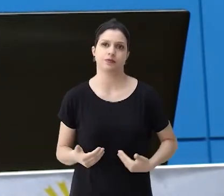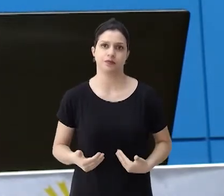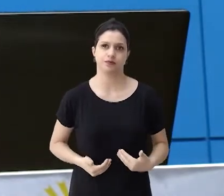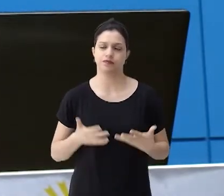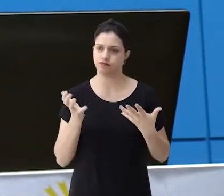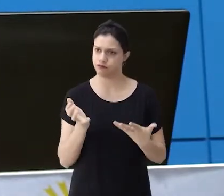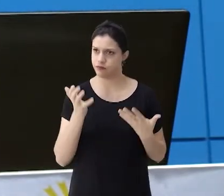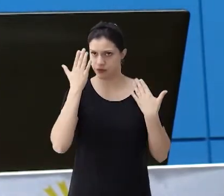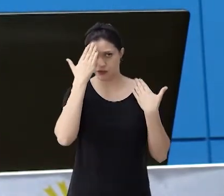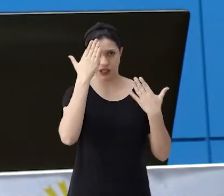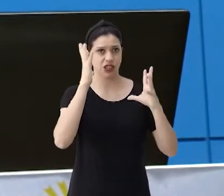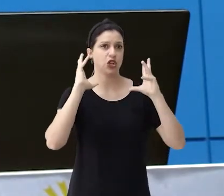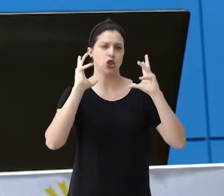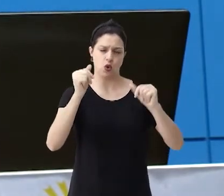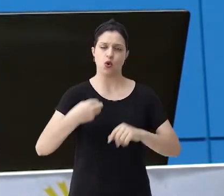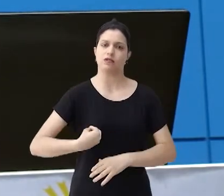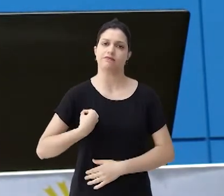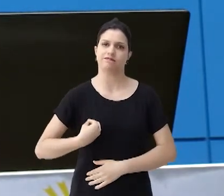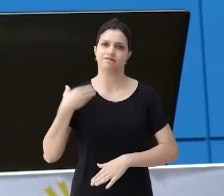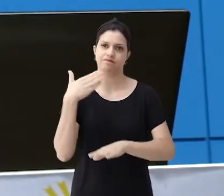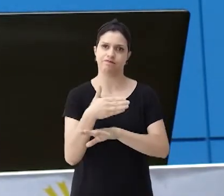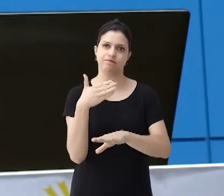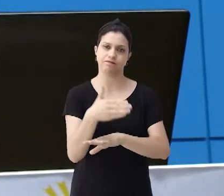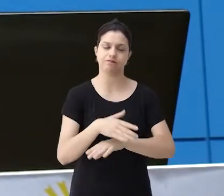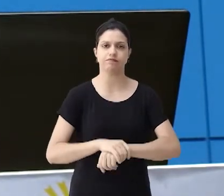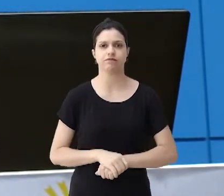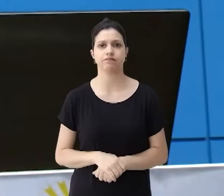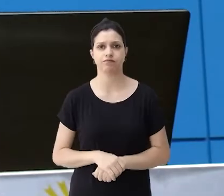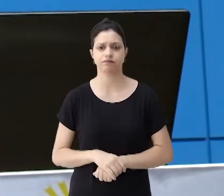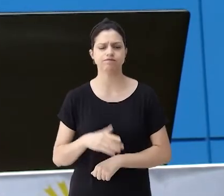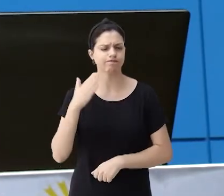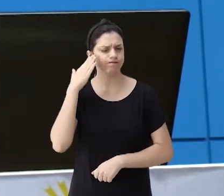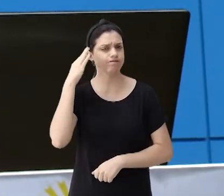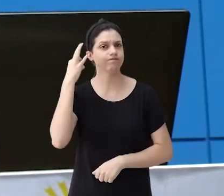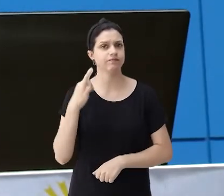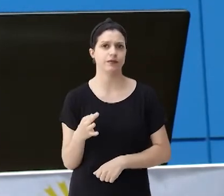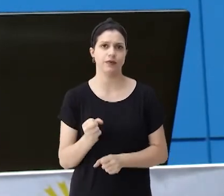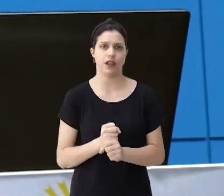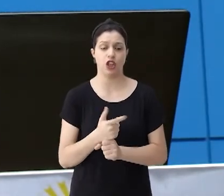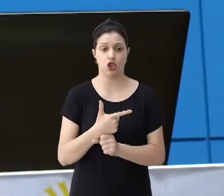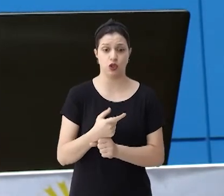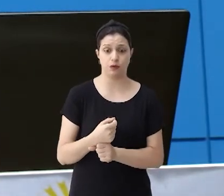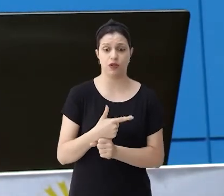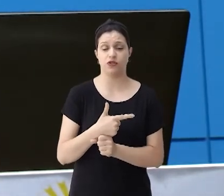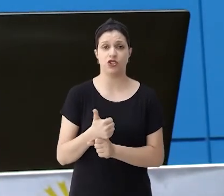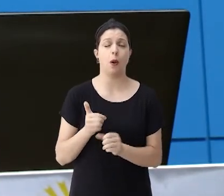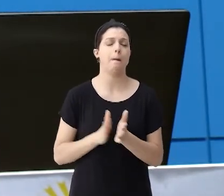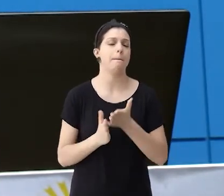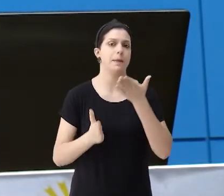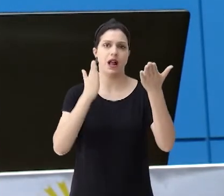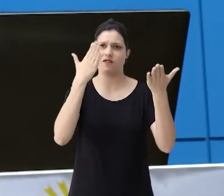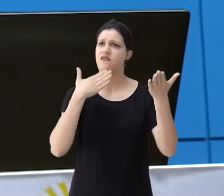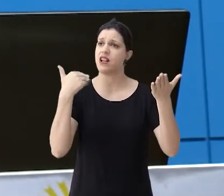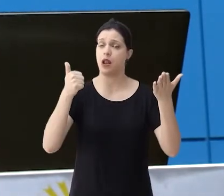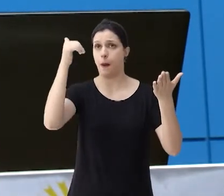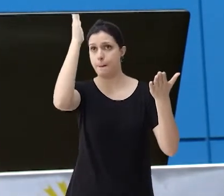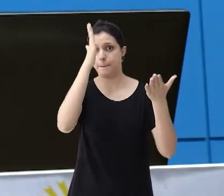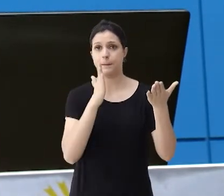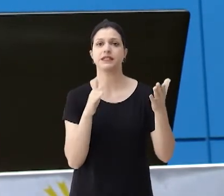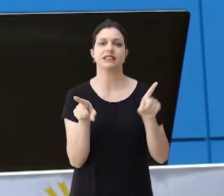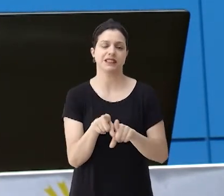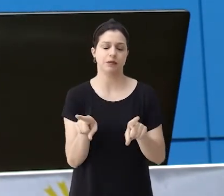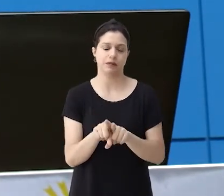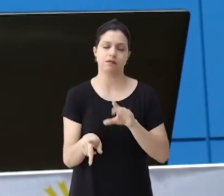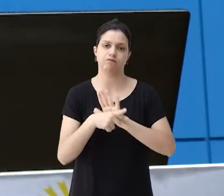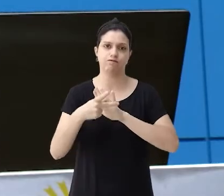dos funcionários. Quero agradecer a todos que se fazem presentes. Tenho certeza que 2021 será maravilhoso